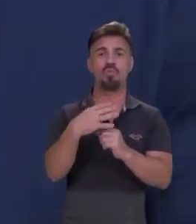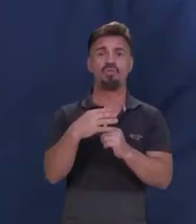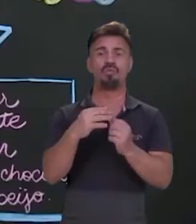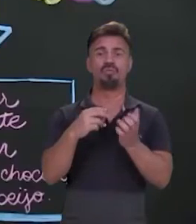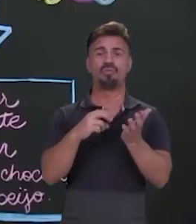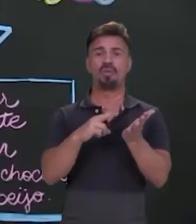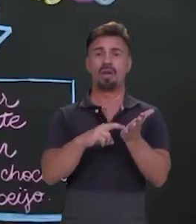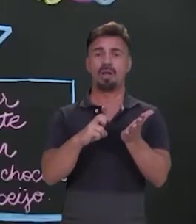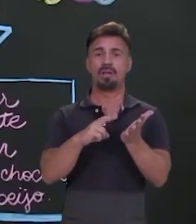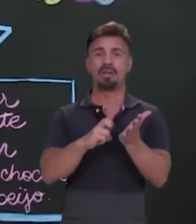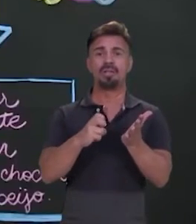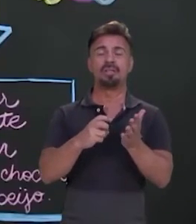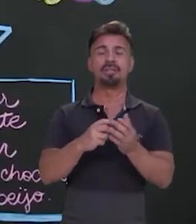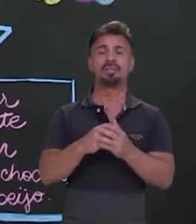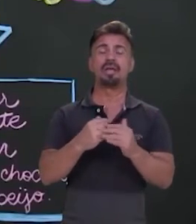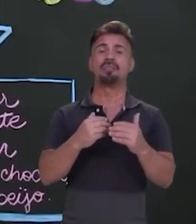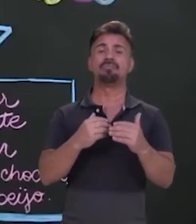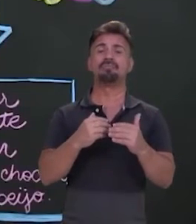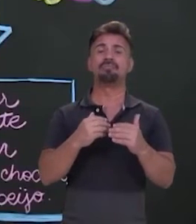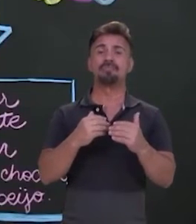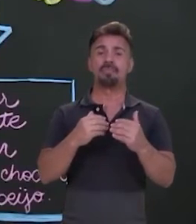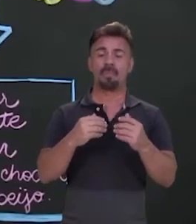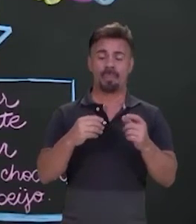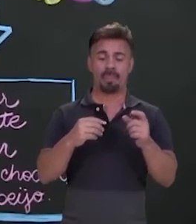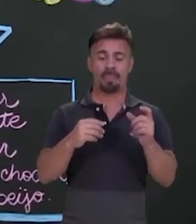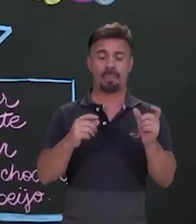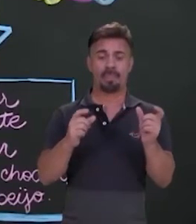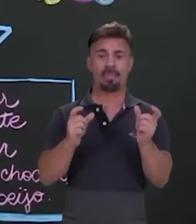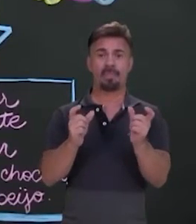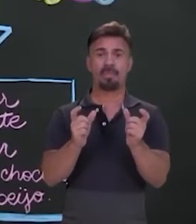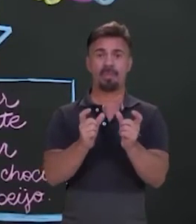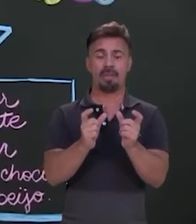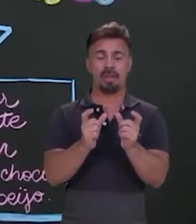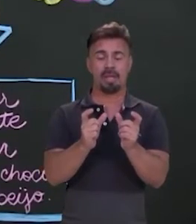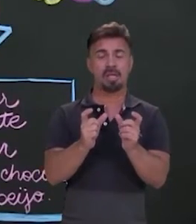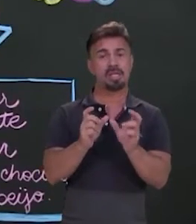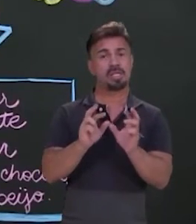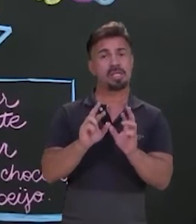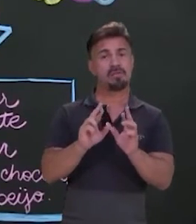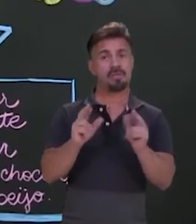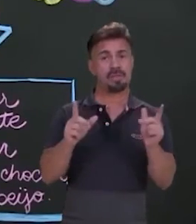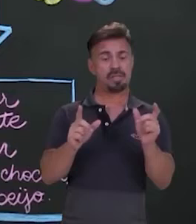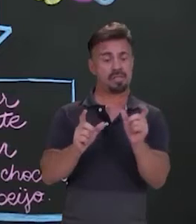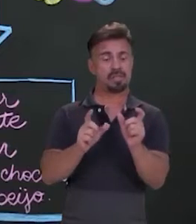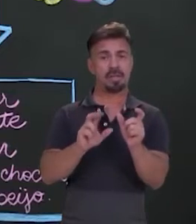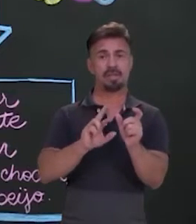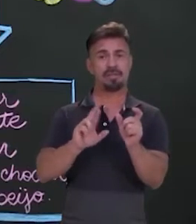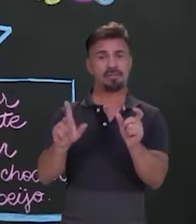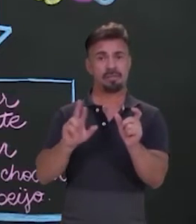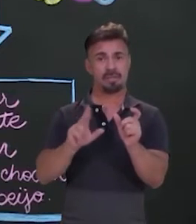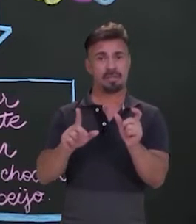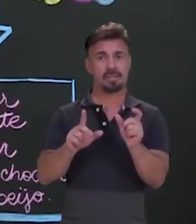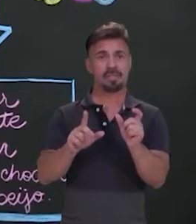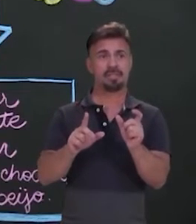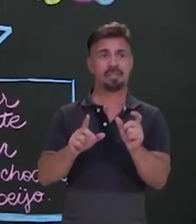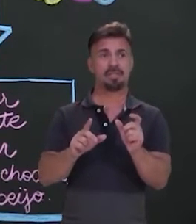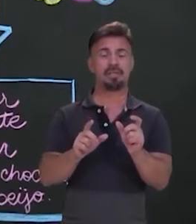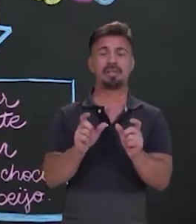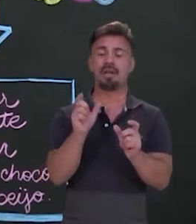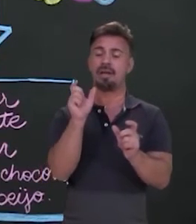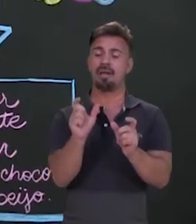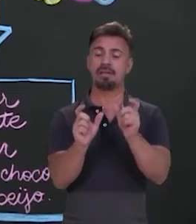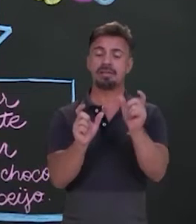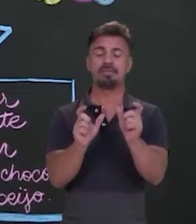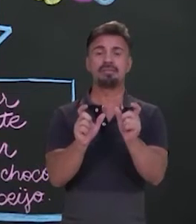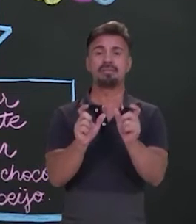na língua. Já no processo de justaposição, eu vou ter diferentes elementos, diferentes palavras. Essas palavras, imagina que cada um desses